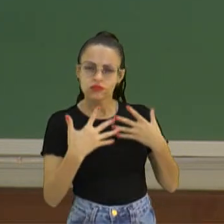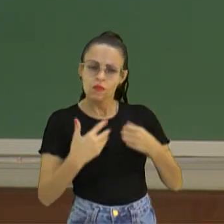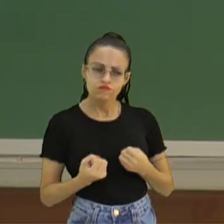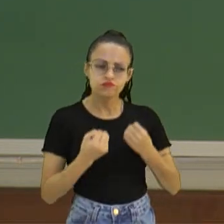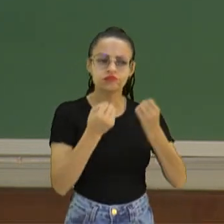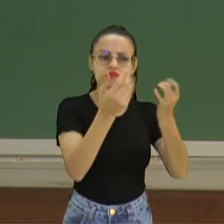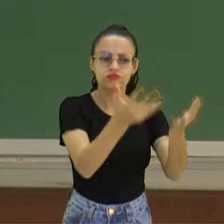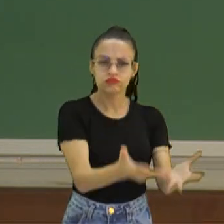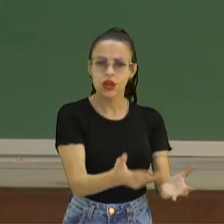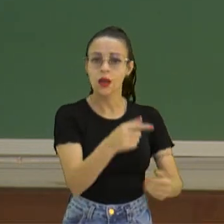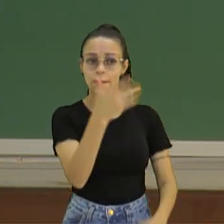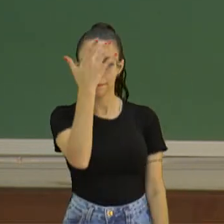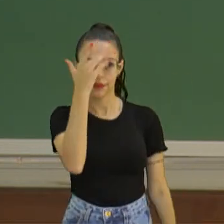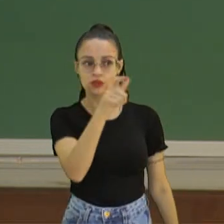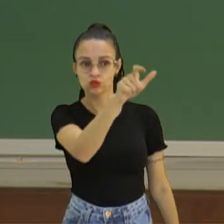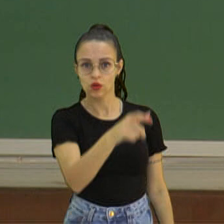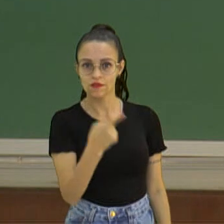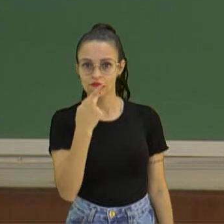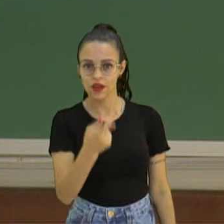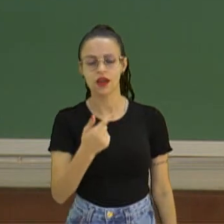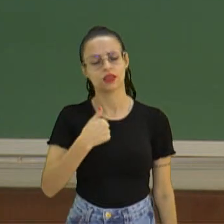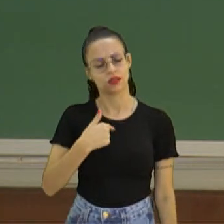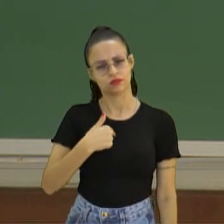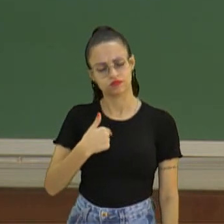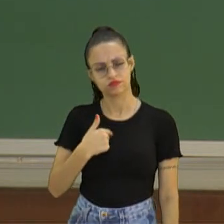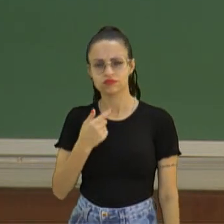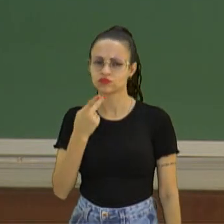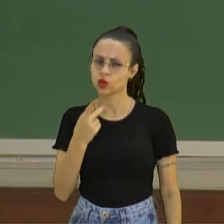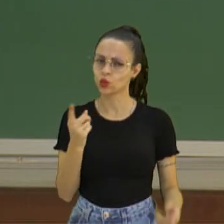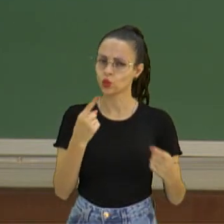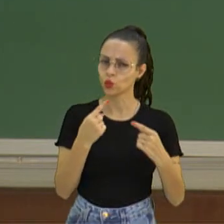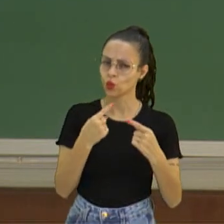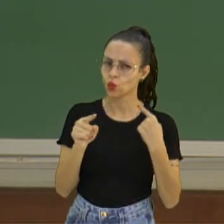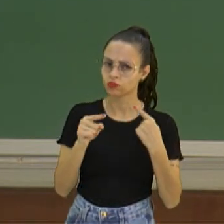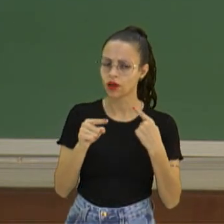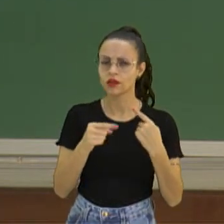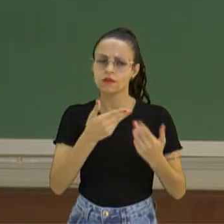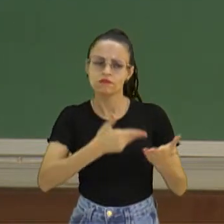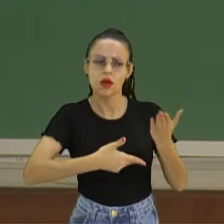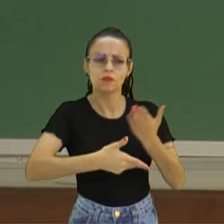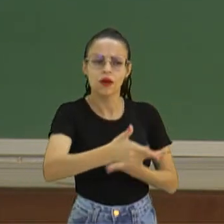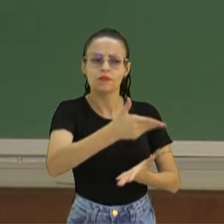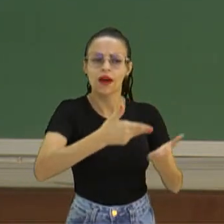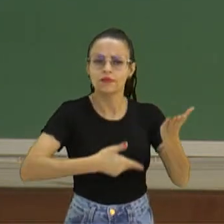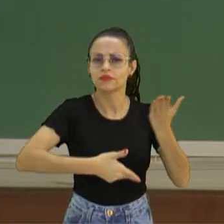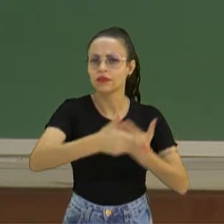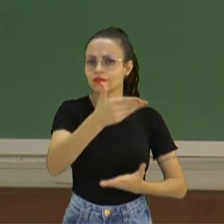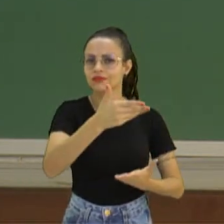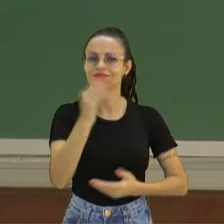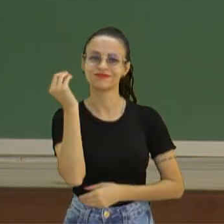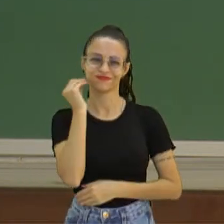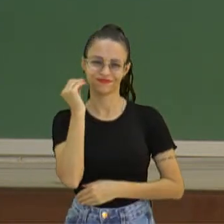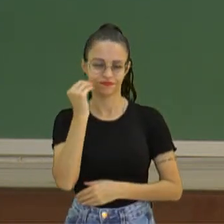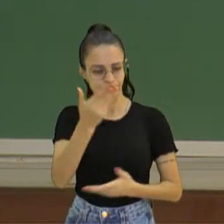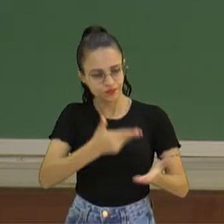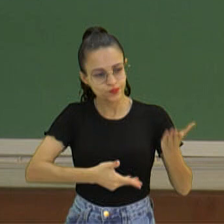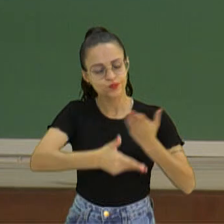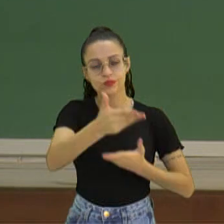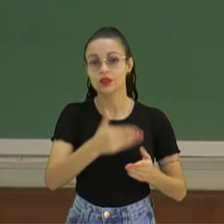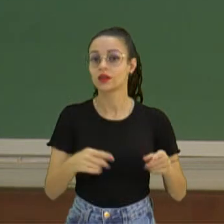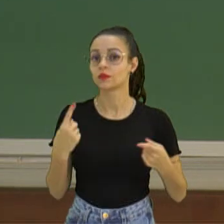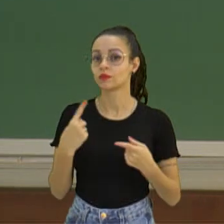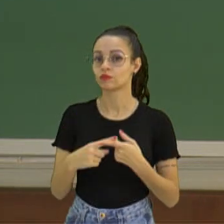entities e Simples Alguém fala algo outra pessoa tem uma posição contrária E você tem é uma simples é um meio termo